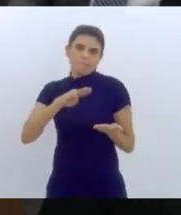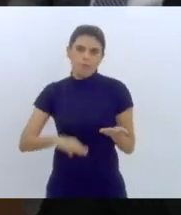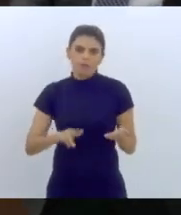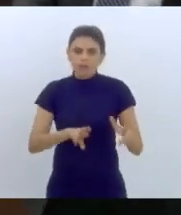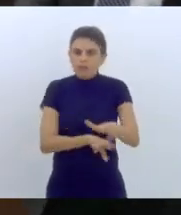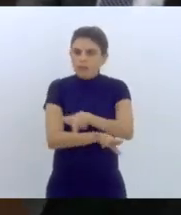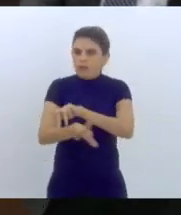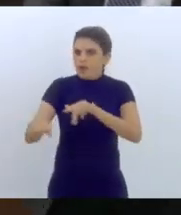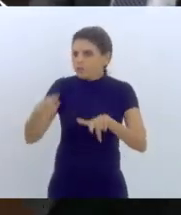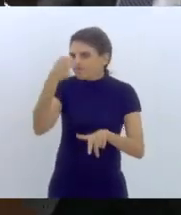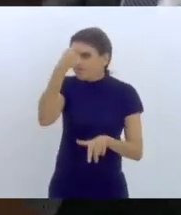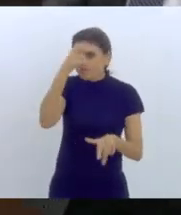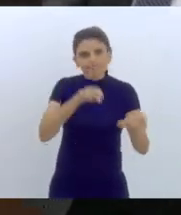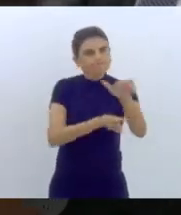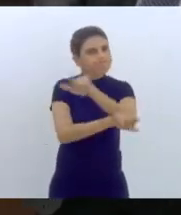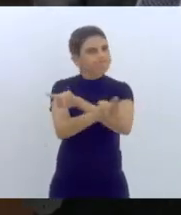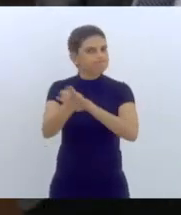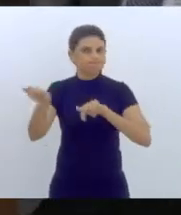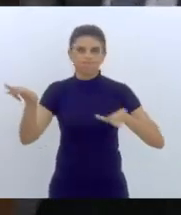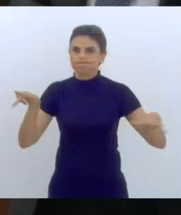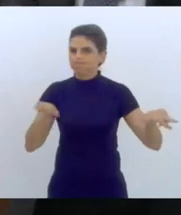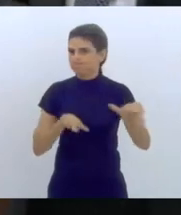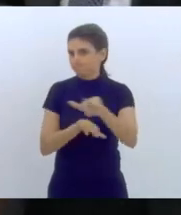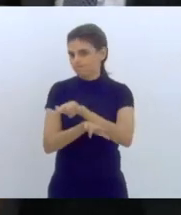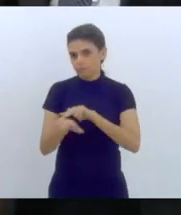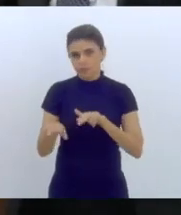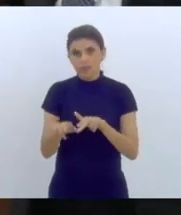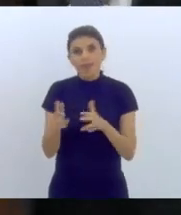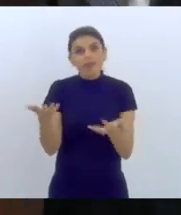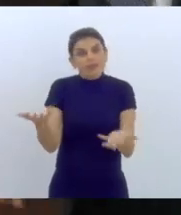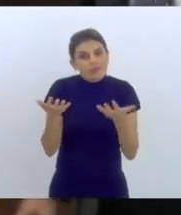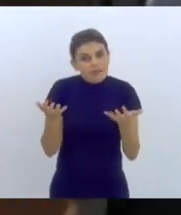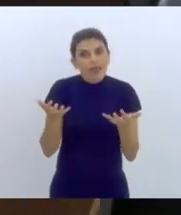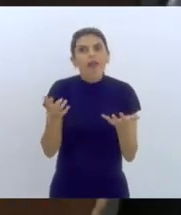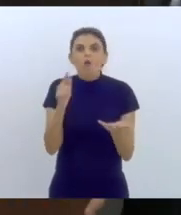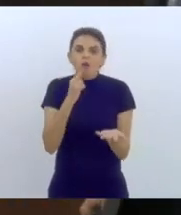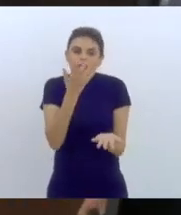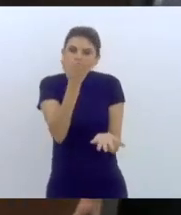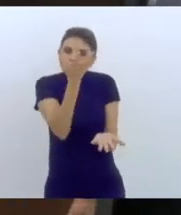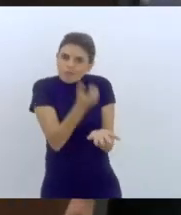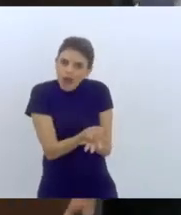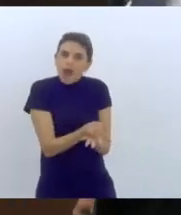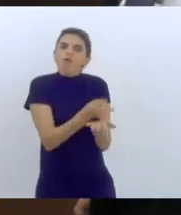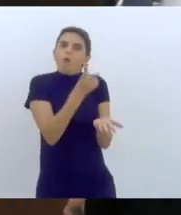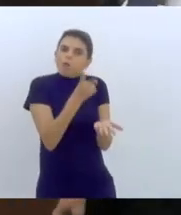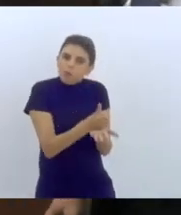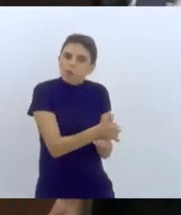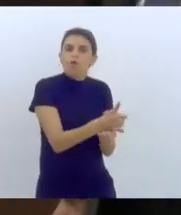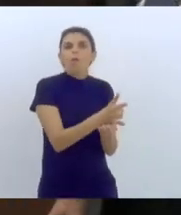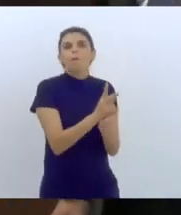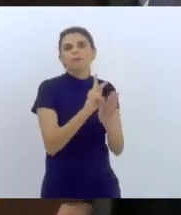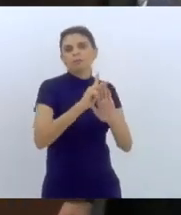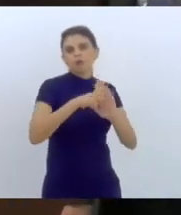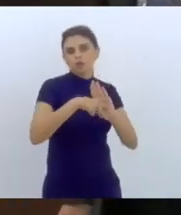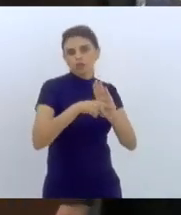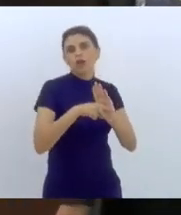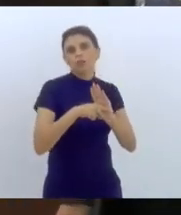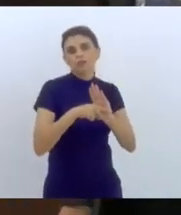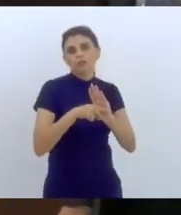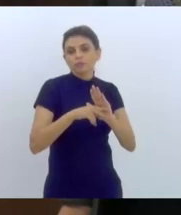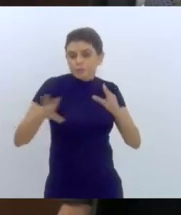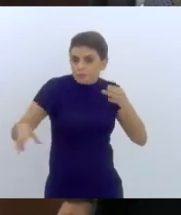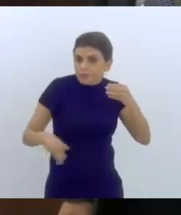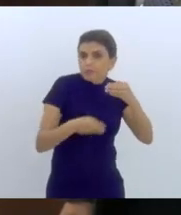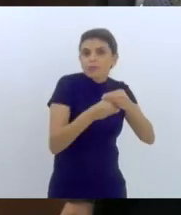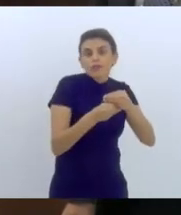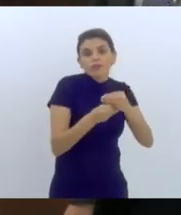diferentes vertentes ideológicas, no intuito de salvar os projetos e respeitar a prerrogativa do parlamentar de propor o